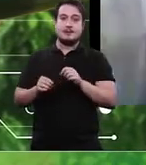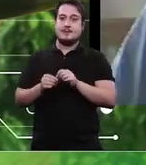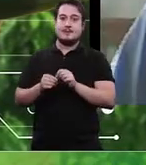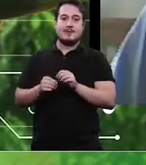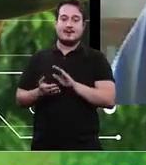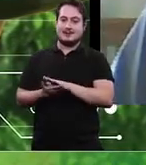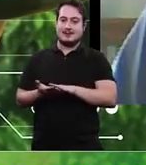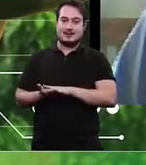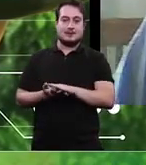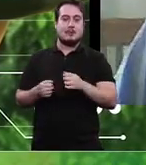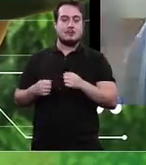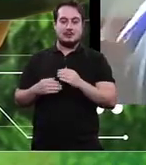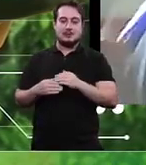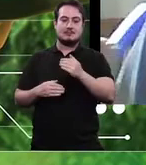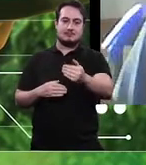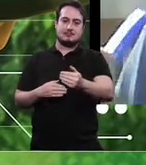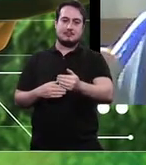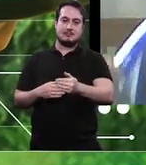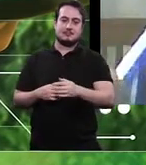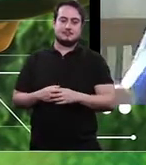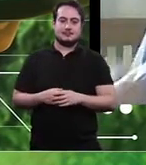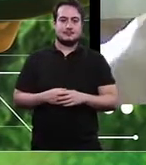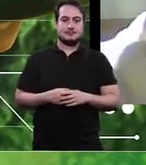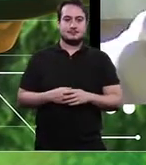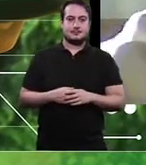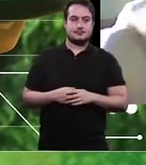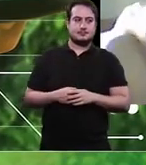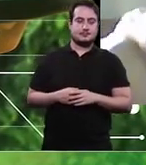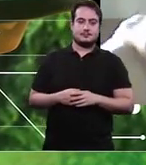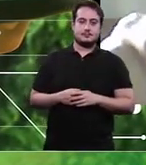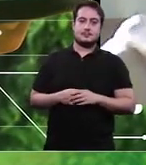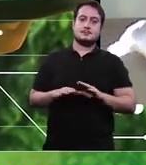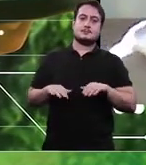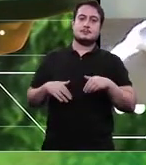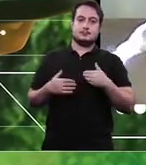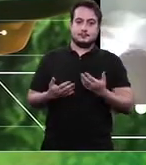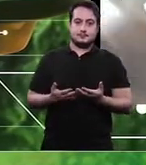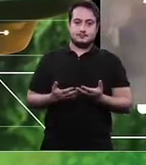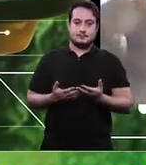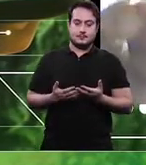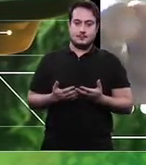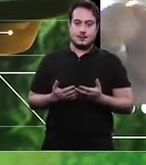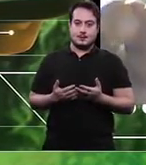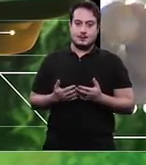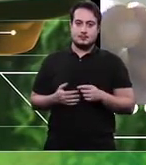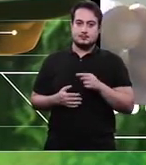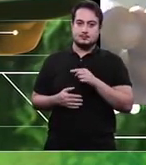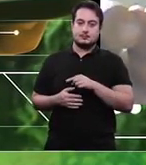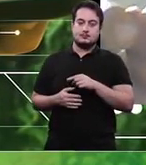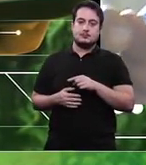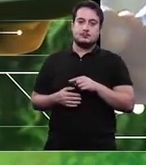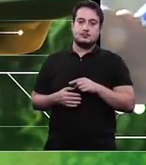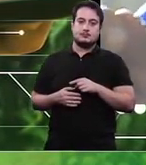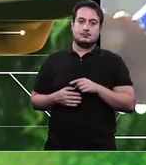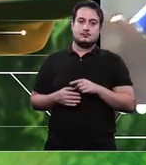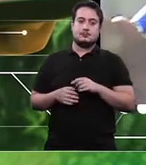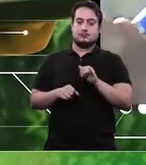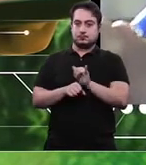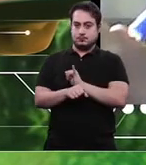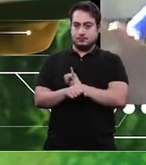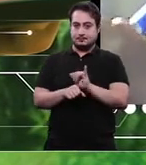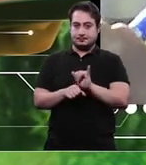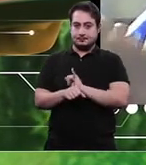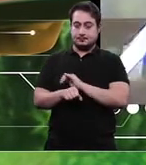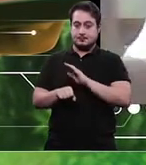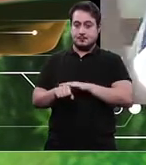né? Não tenha necessidade mais de se fazer isso. Né? Então, a questão né, do